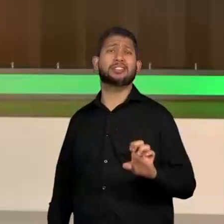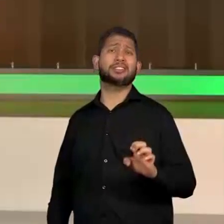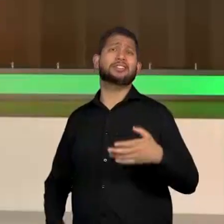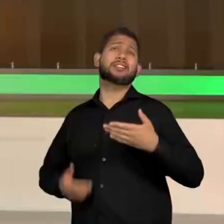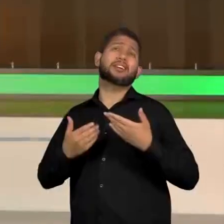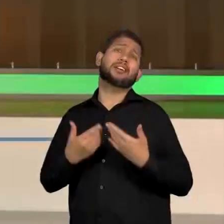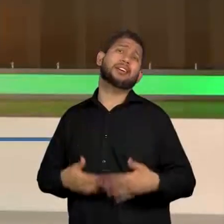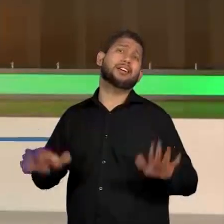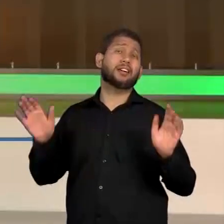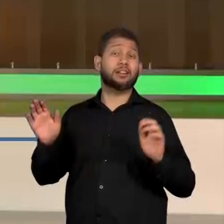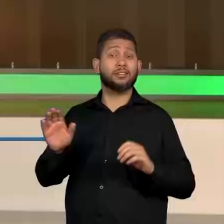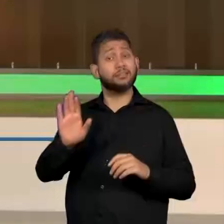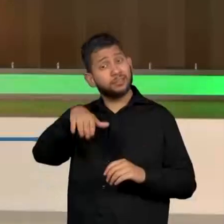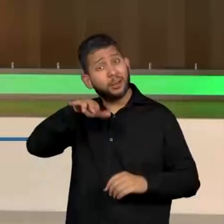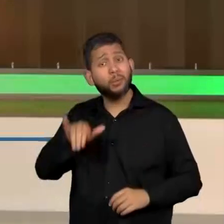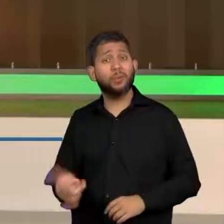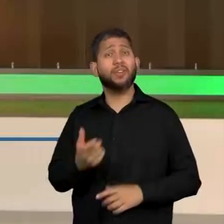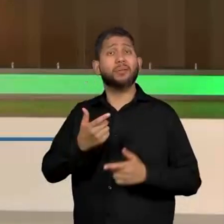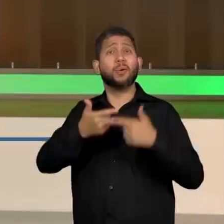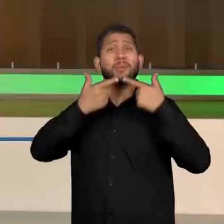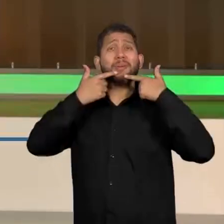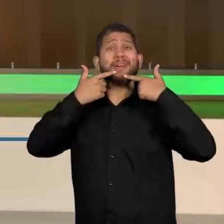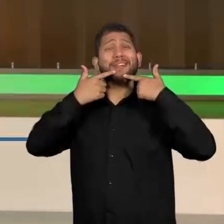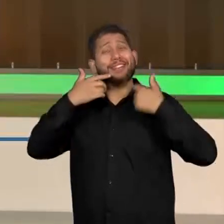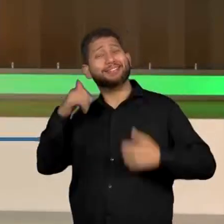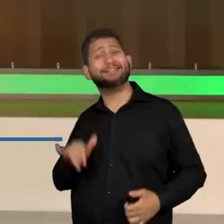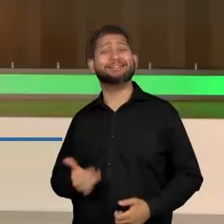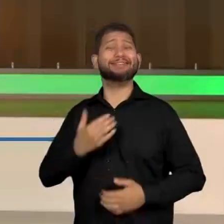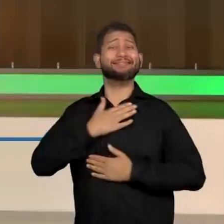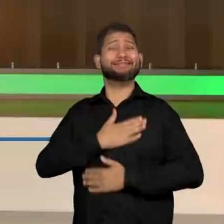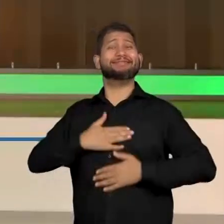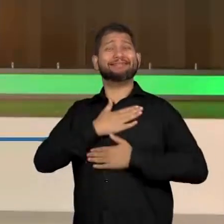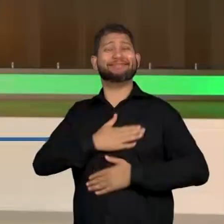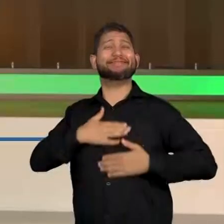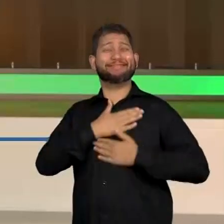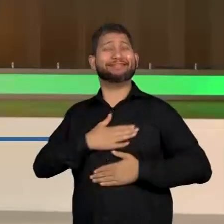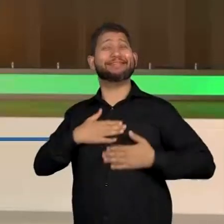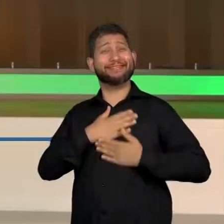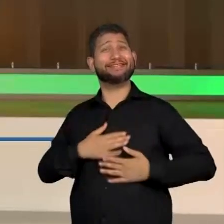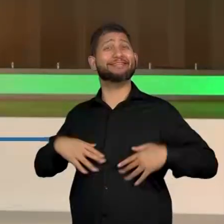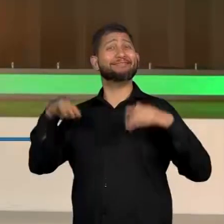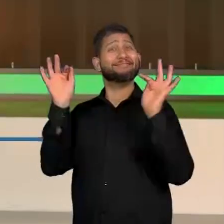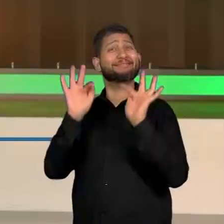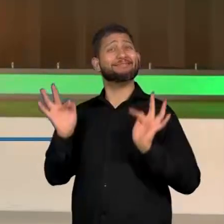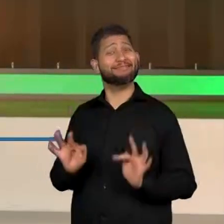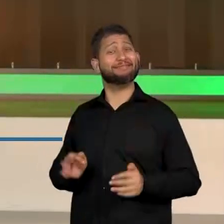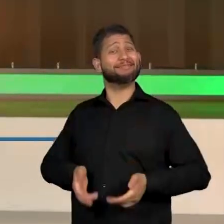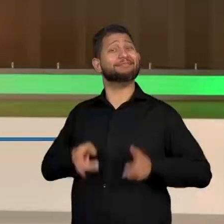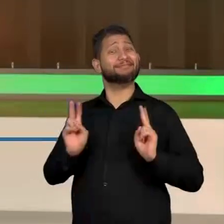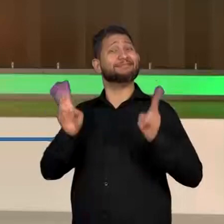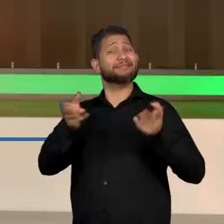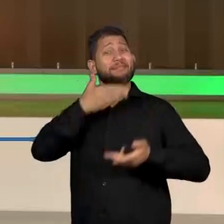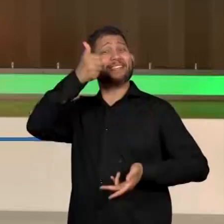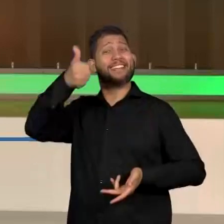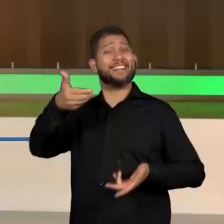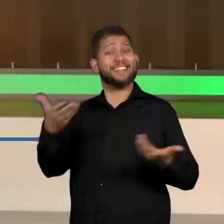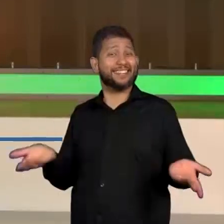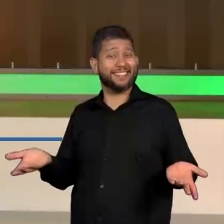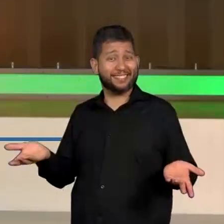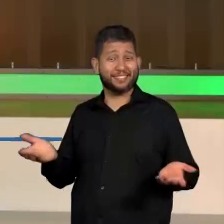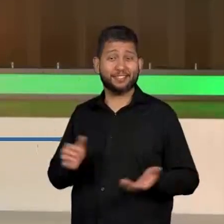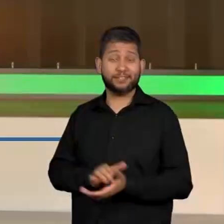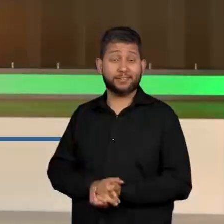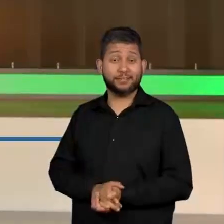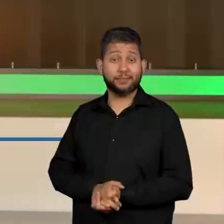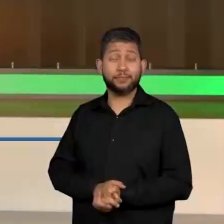entender realmente gramática ou ortografia, no caso estamos na escrita, tem que ter bom humor de verdade, certo?